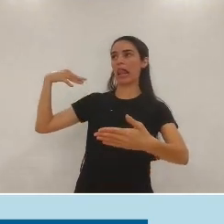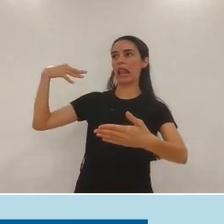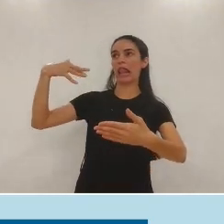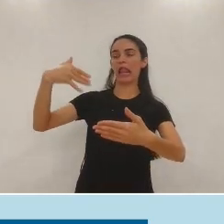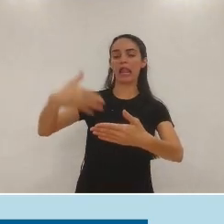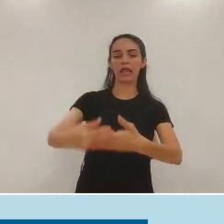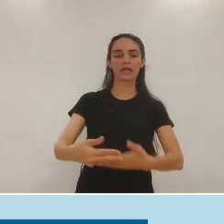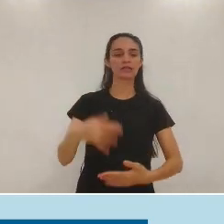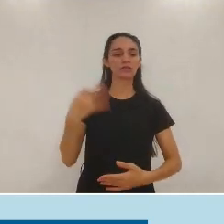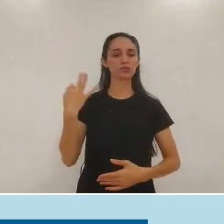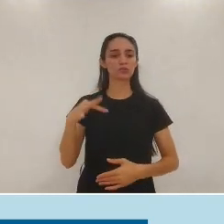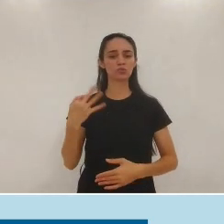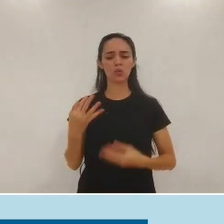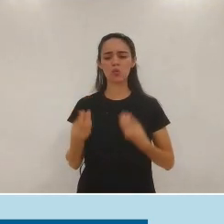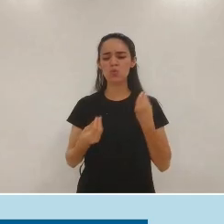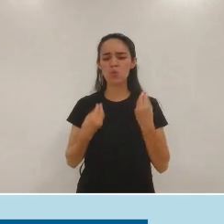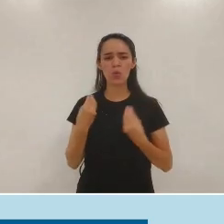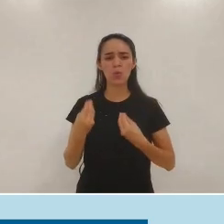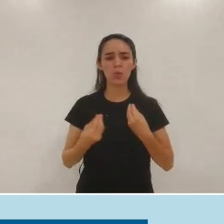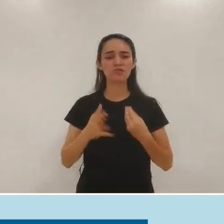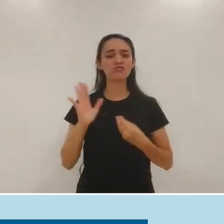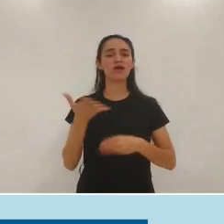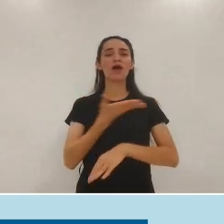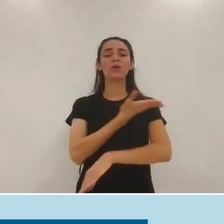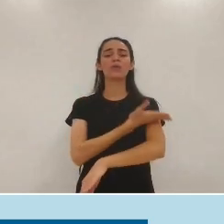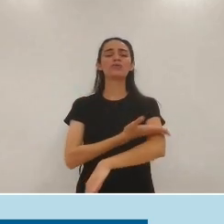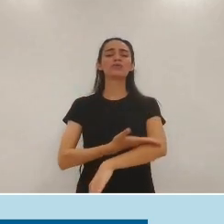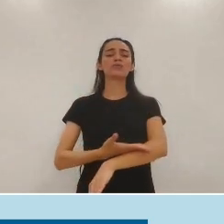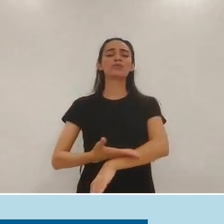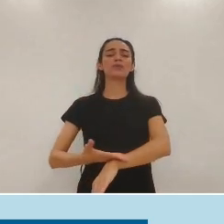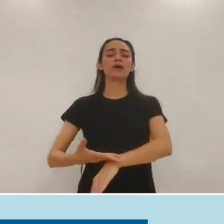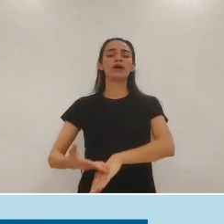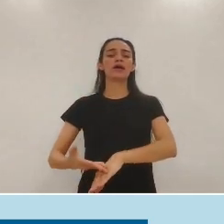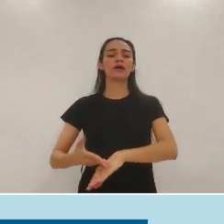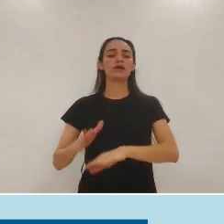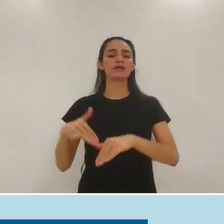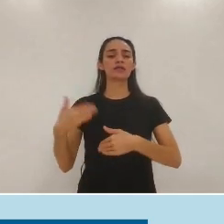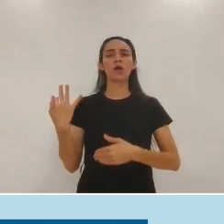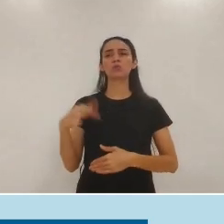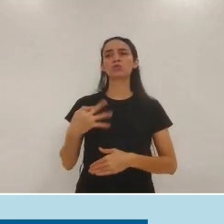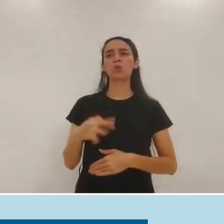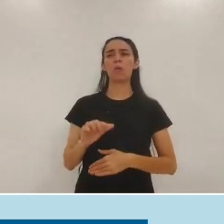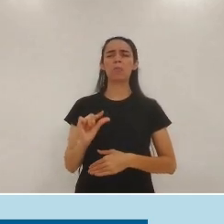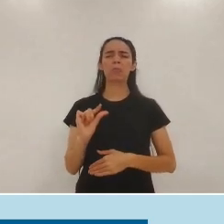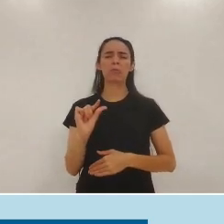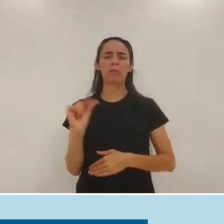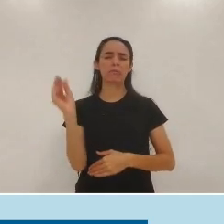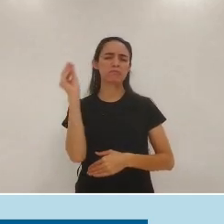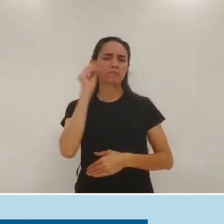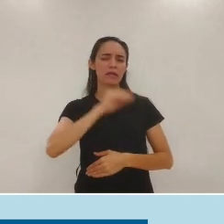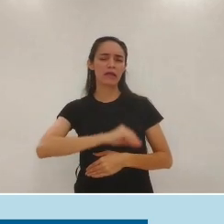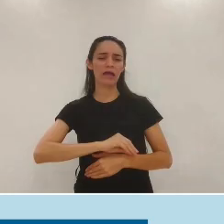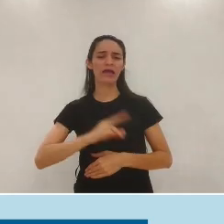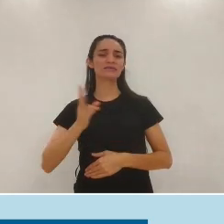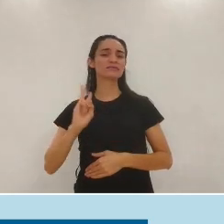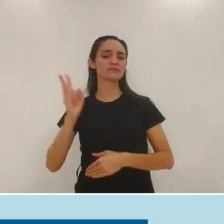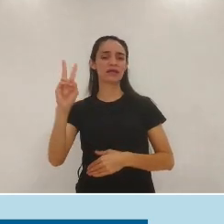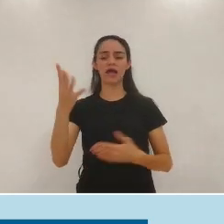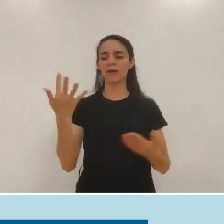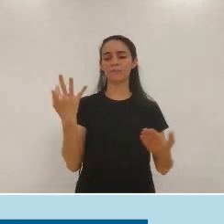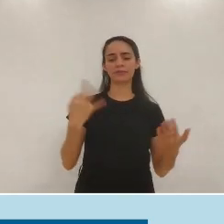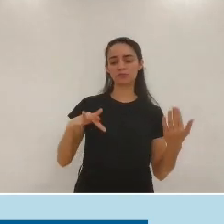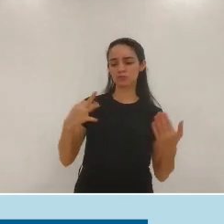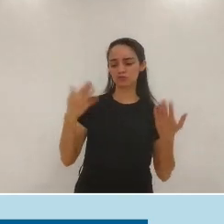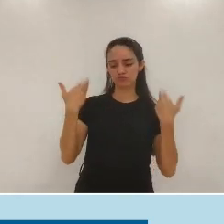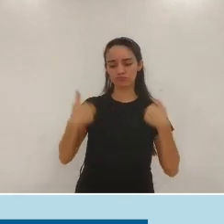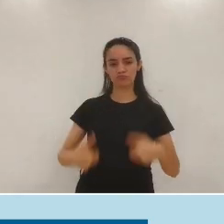dores crônicas que já vai acostumando. Então, ela é de baixo grau. Então, eu sempre estou muito inflamada. E